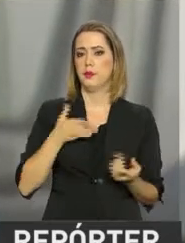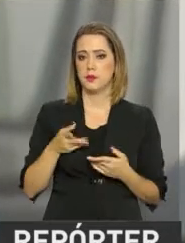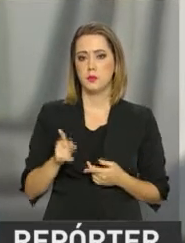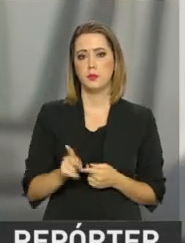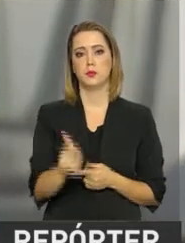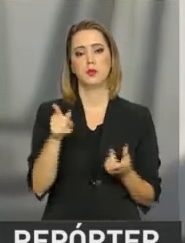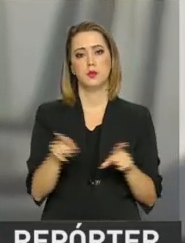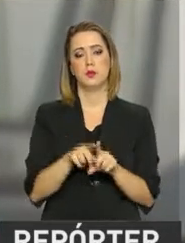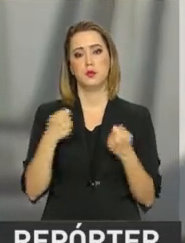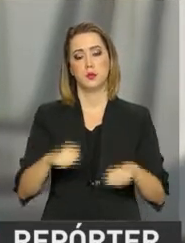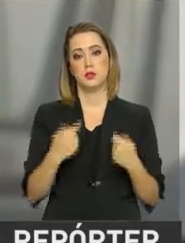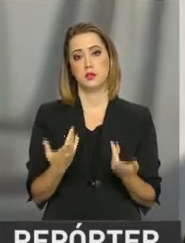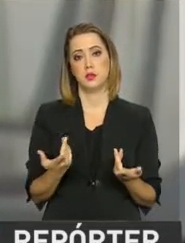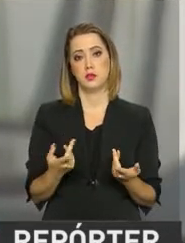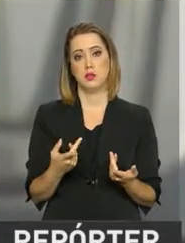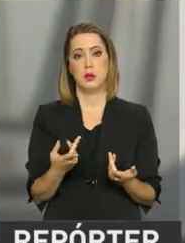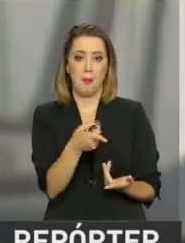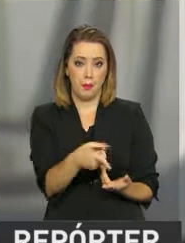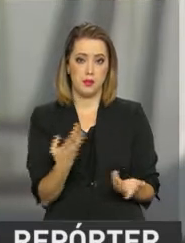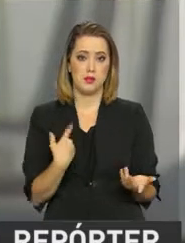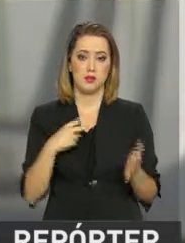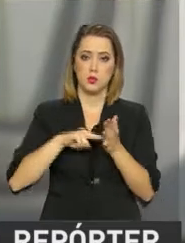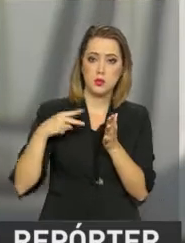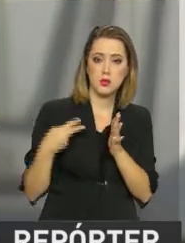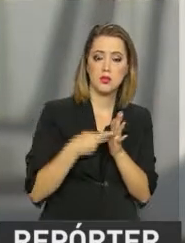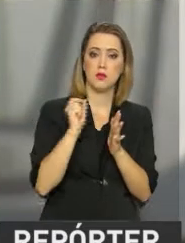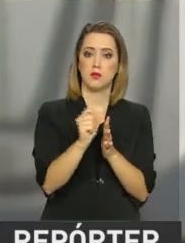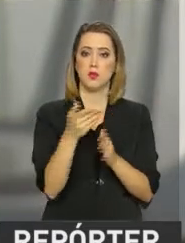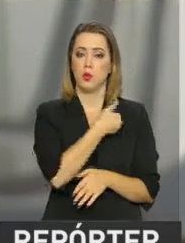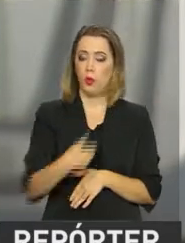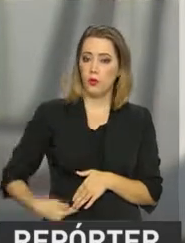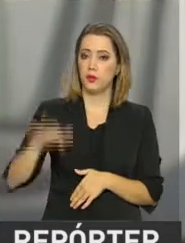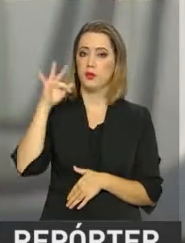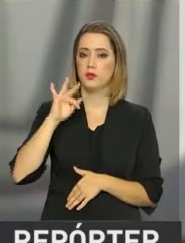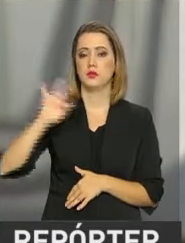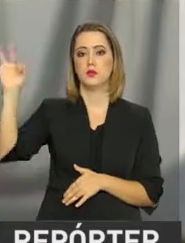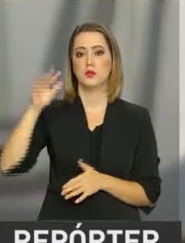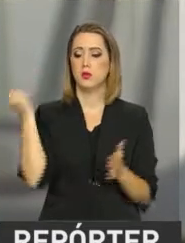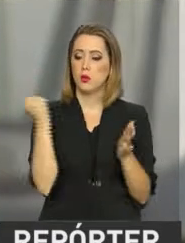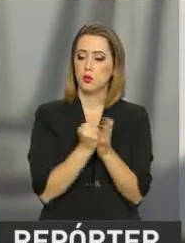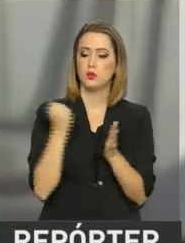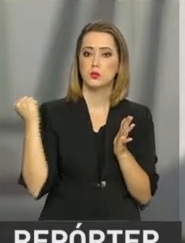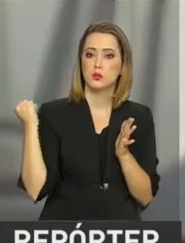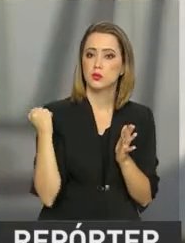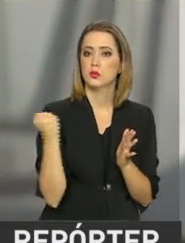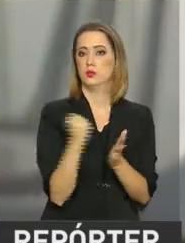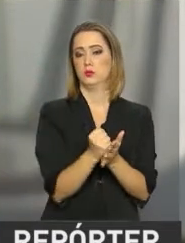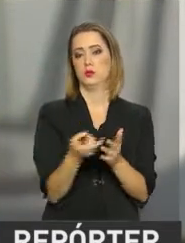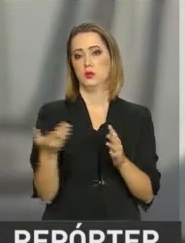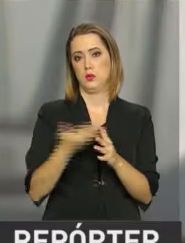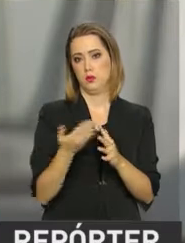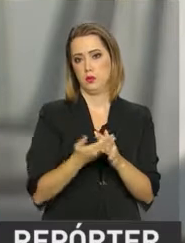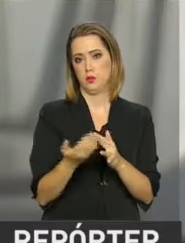recuperação fiscal mas isso não significa volto a dizer que a união quando firmar o contrato de recuperação fiscal com